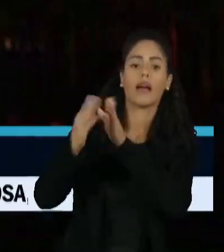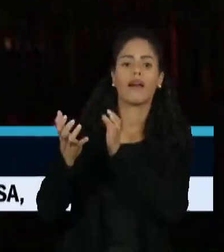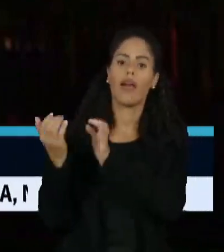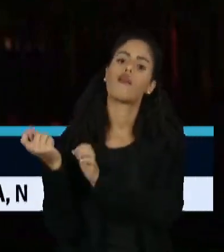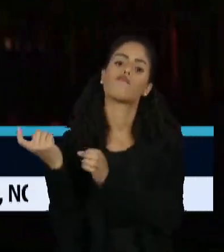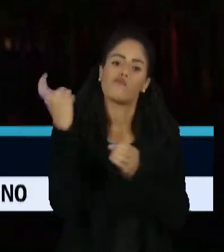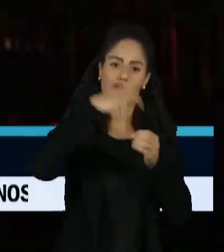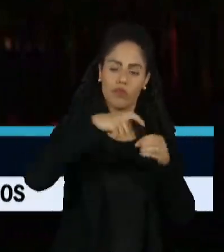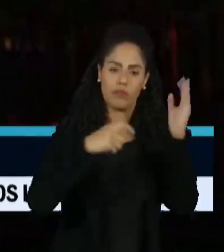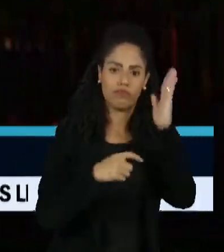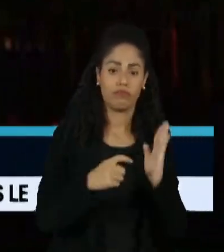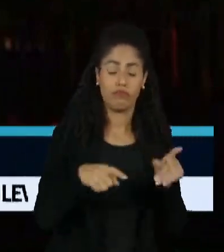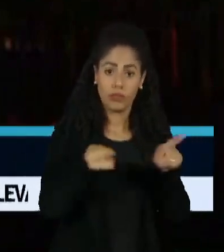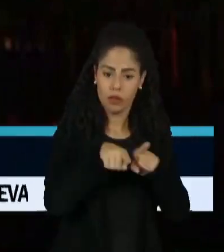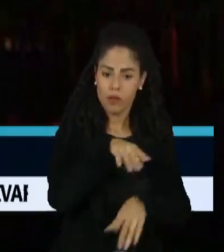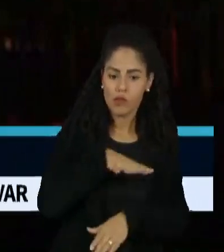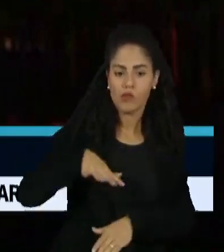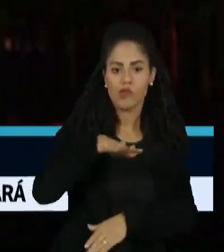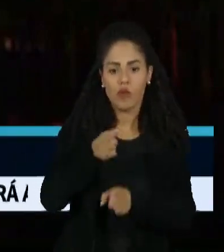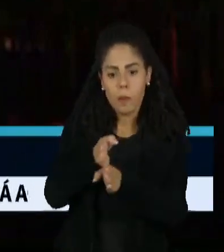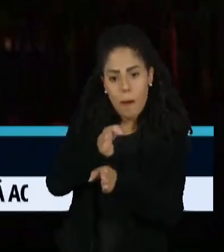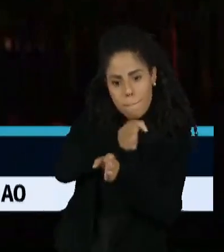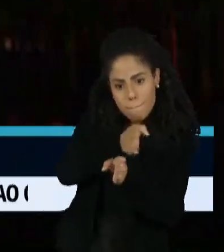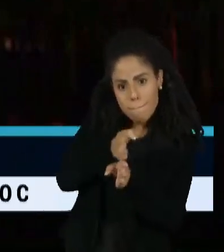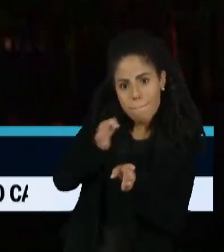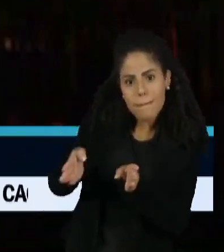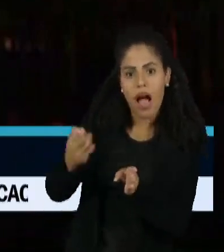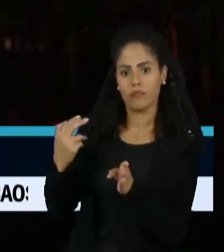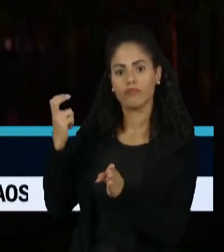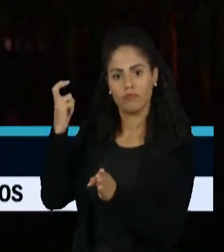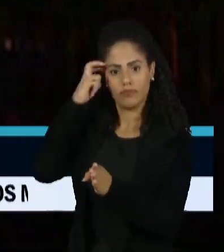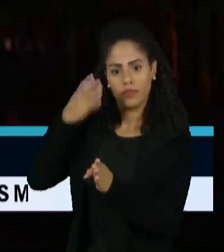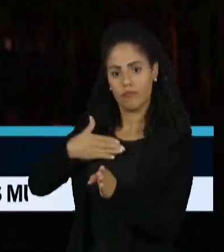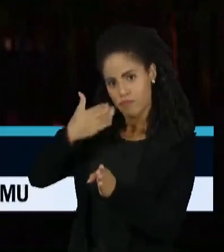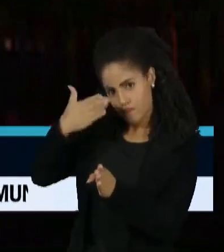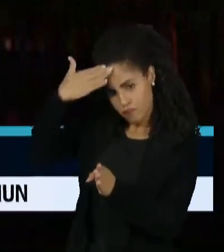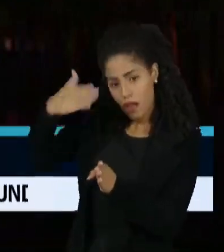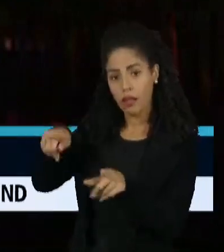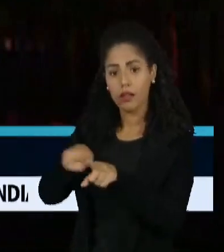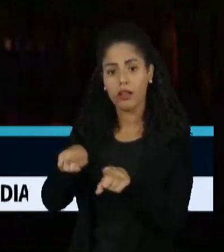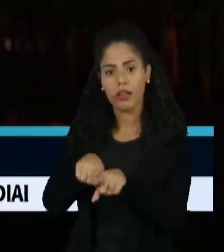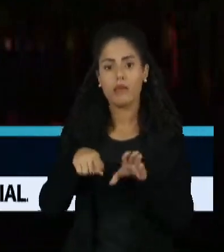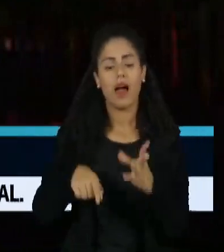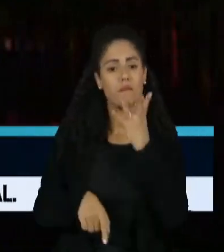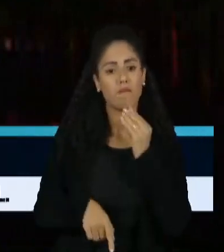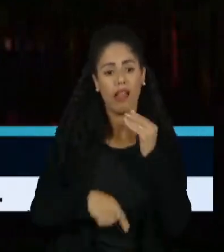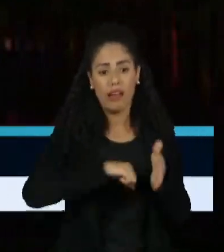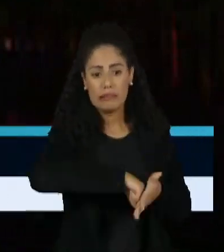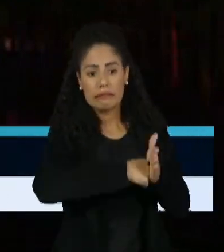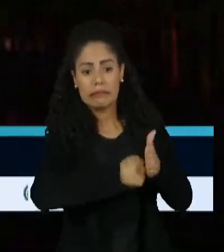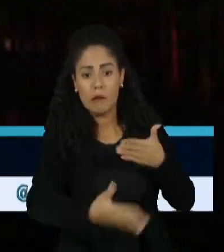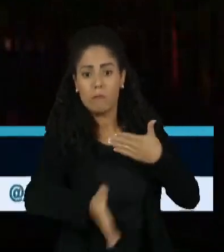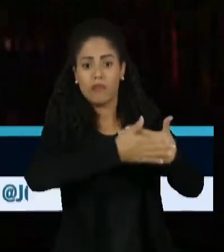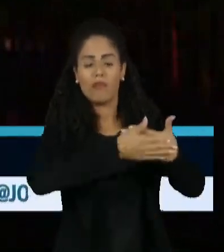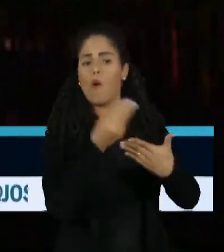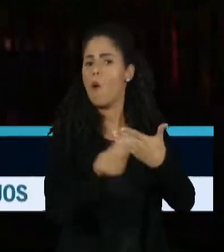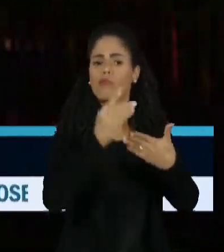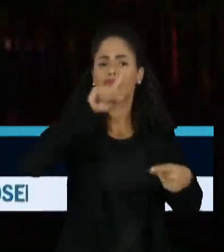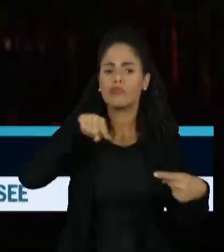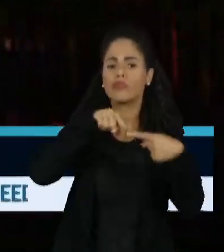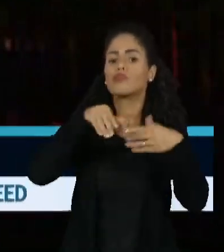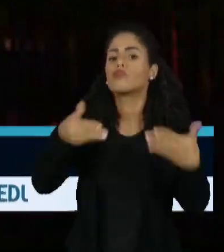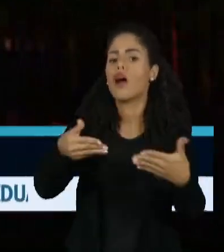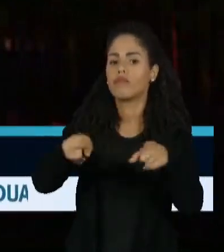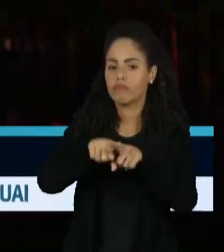Brasil. Como a região faz fronteira com o país árabe e a saída por Israel está bloqueada, o objetivo é que